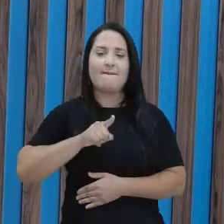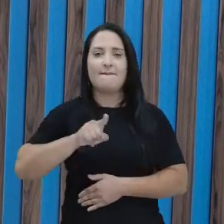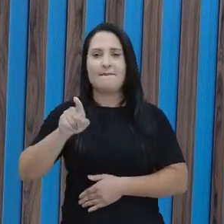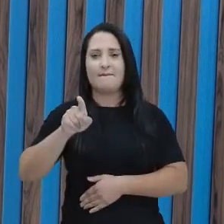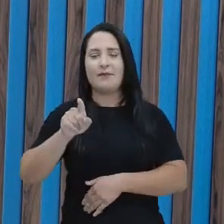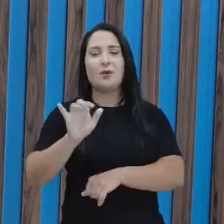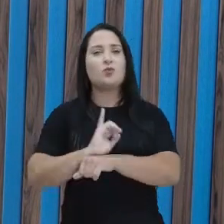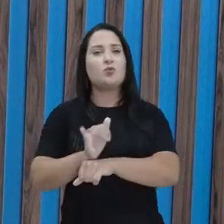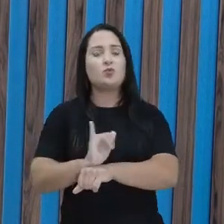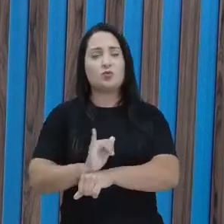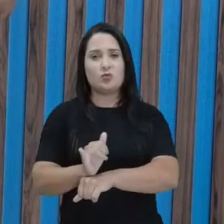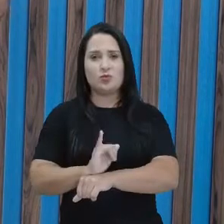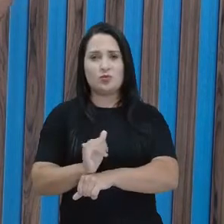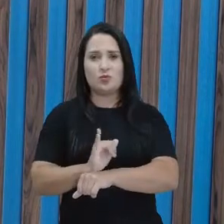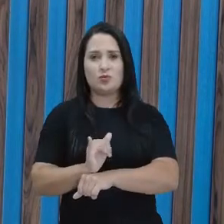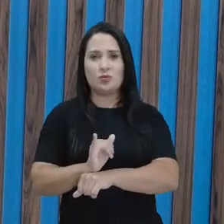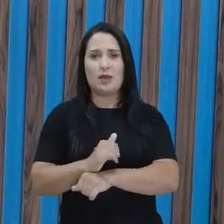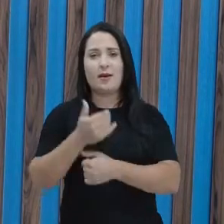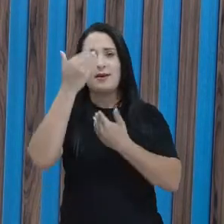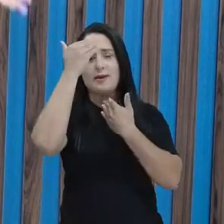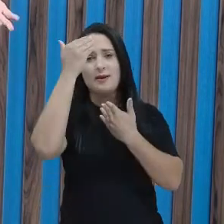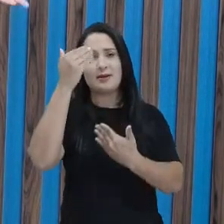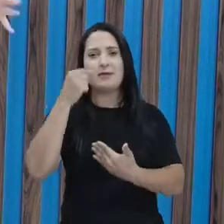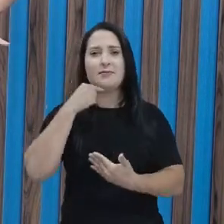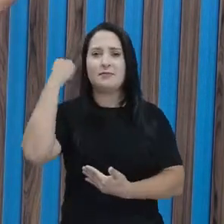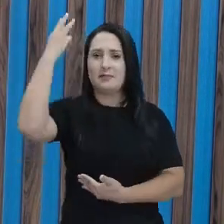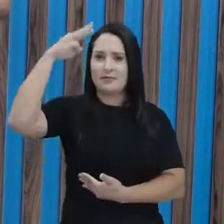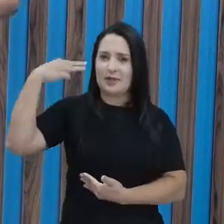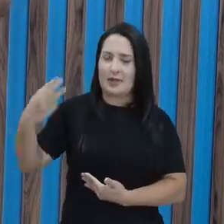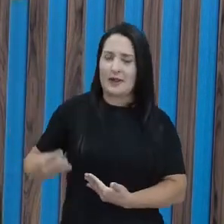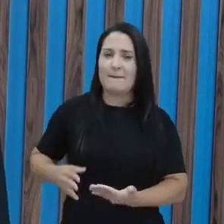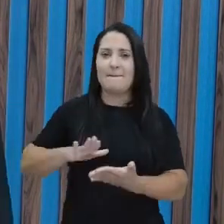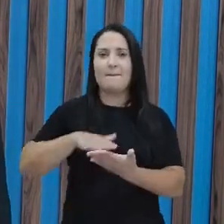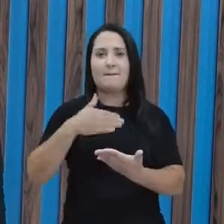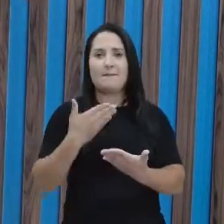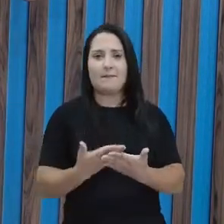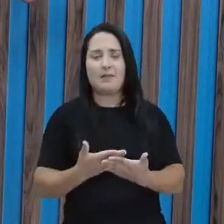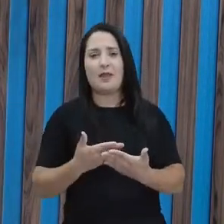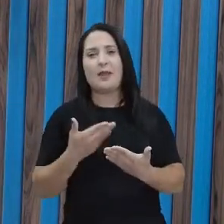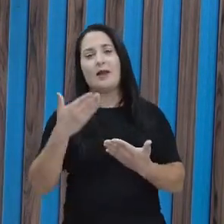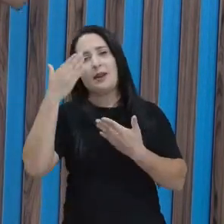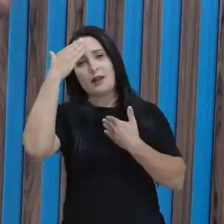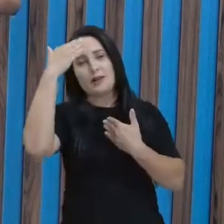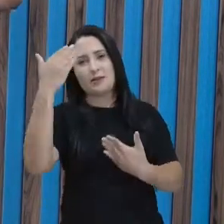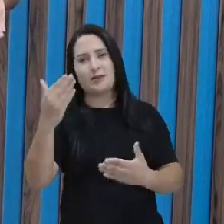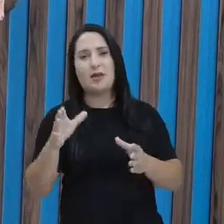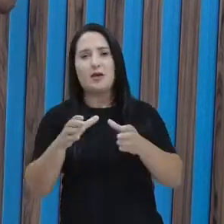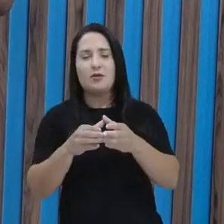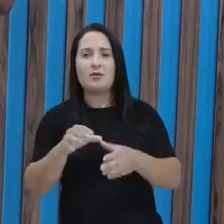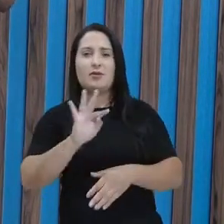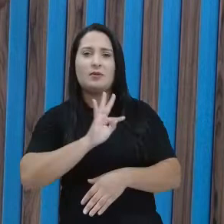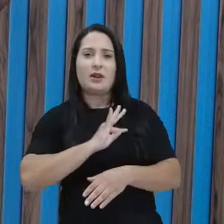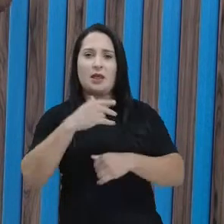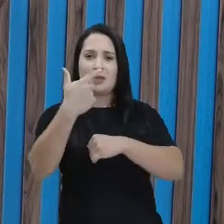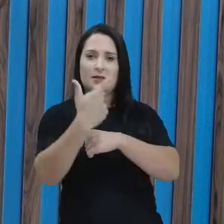no canal, tá certo? Queria agradecer a Mel pela tradução, agradecer a produção que permite que essas